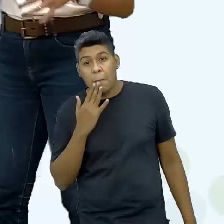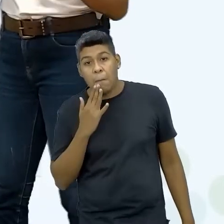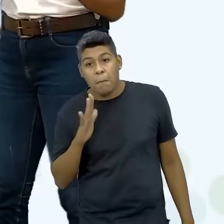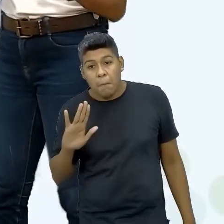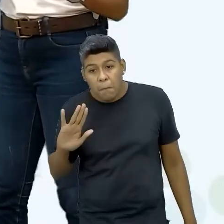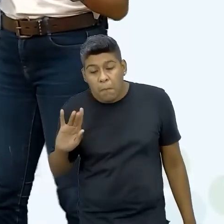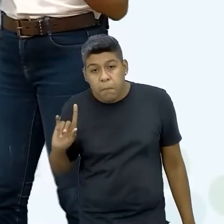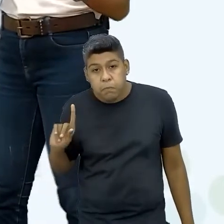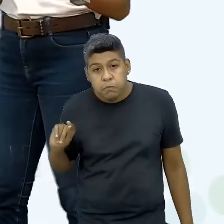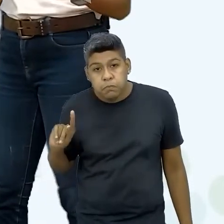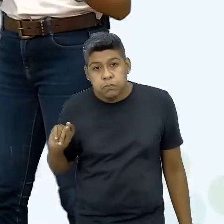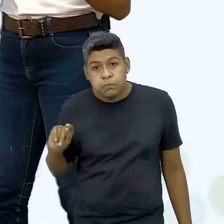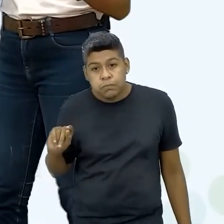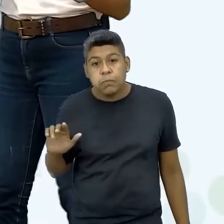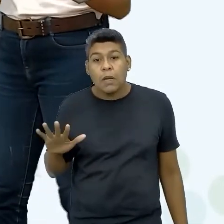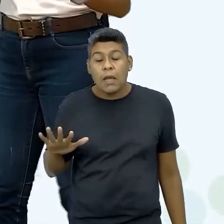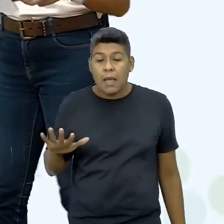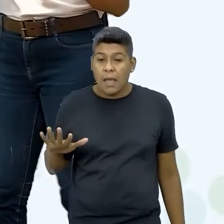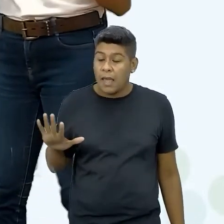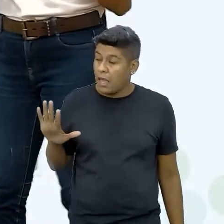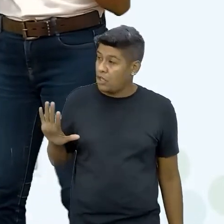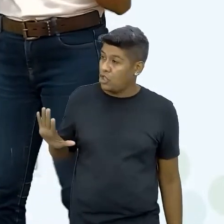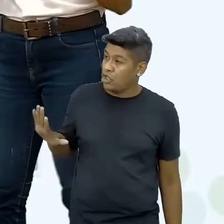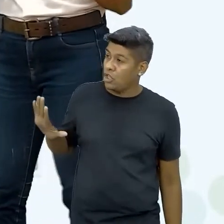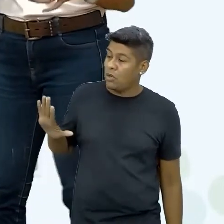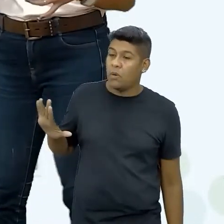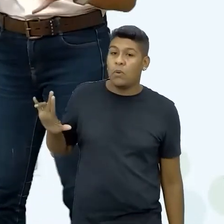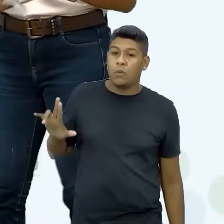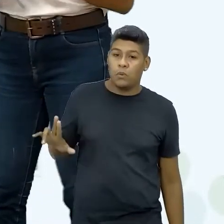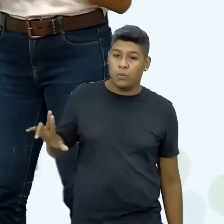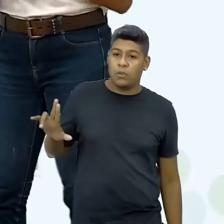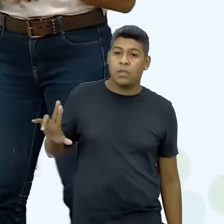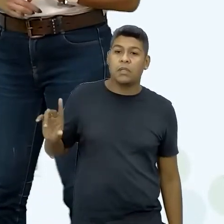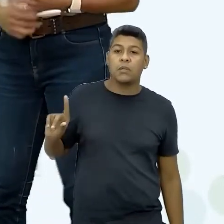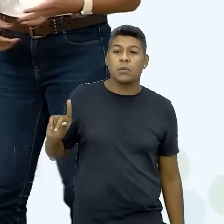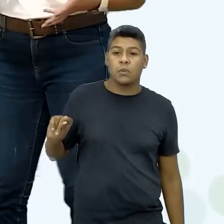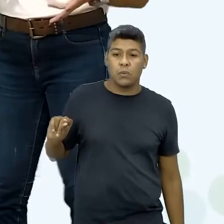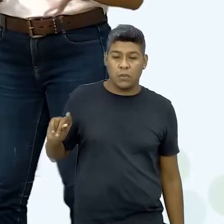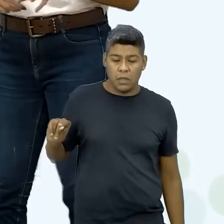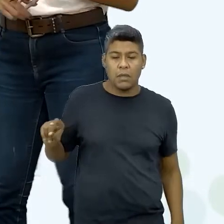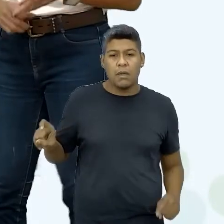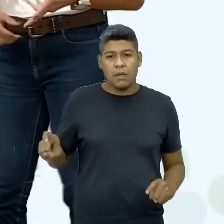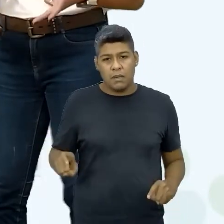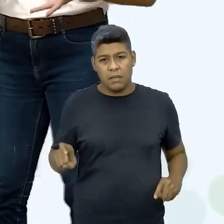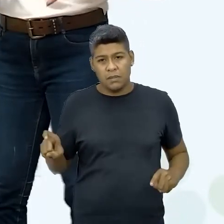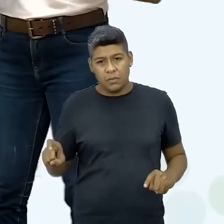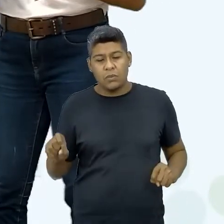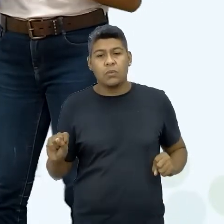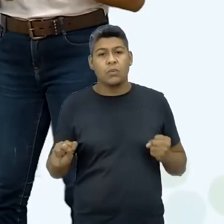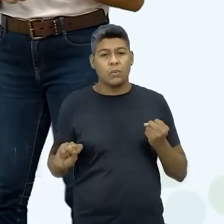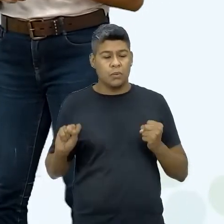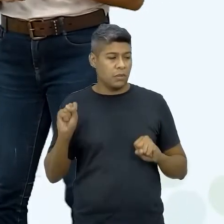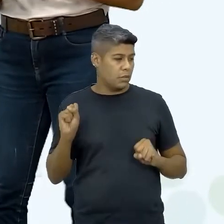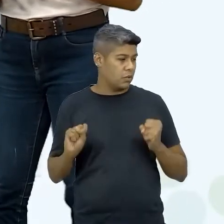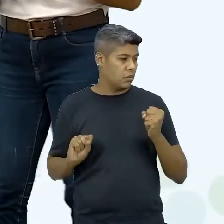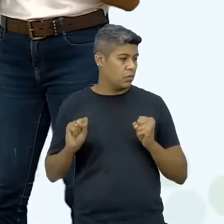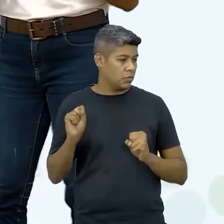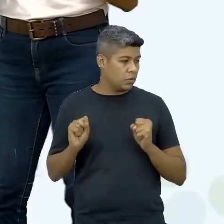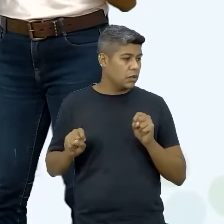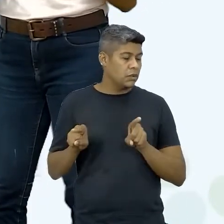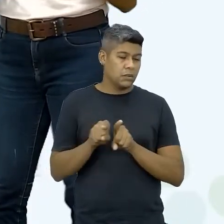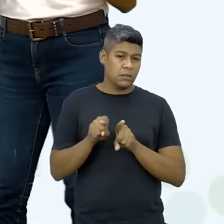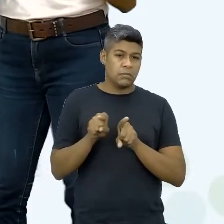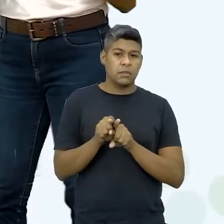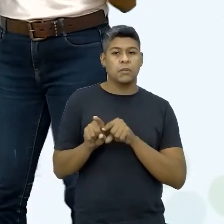que esta região aqui utilize, pelo menos na agricultura, na indústrias, em